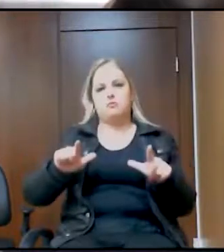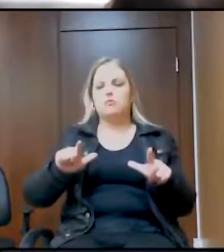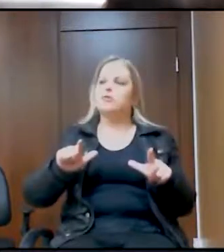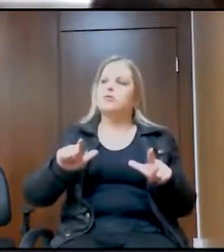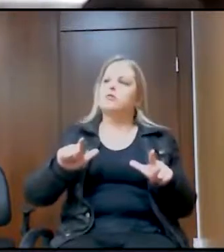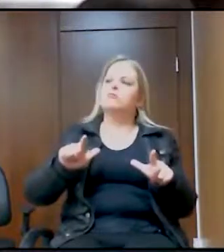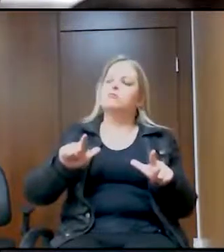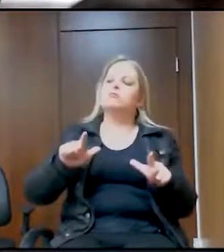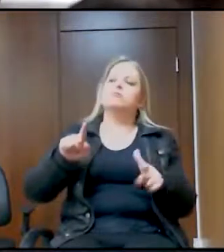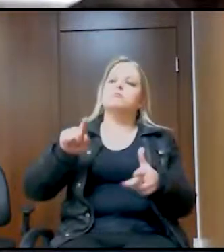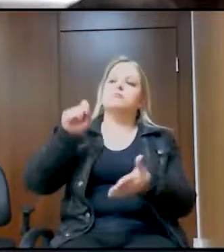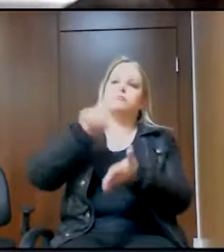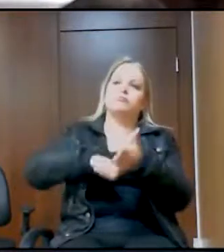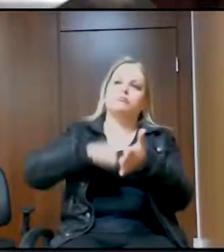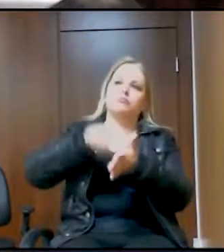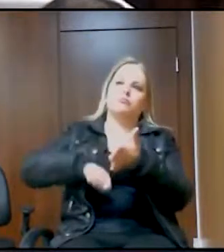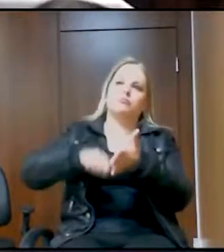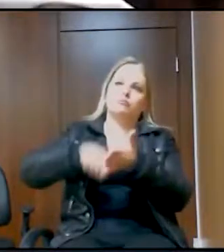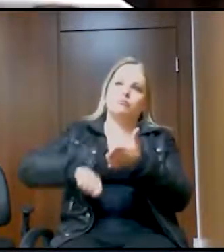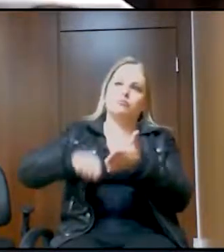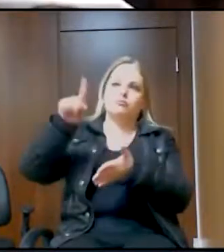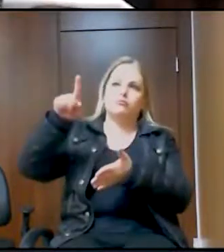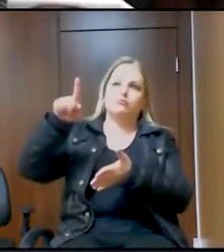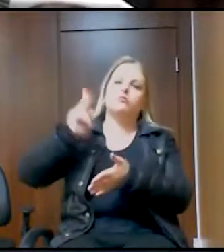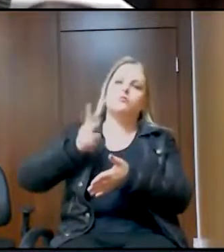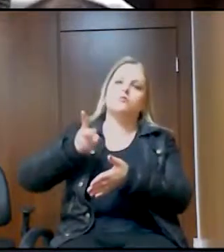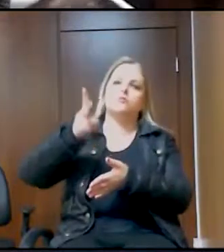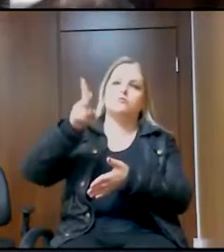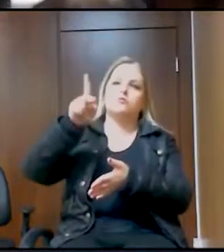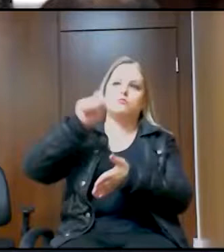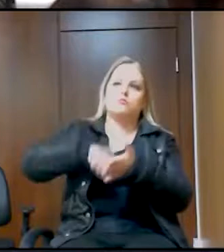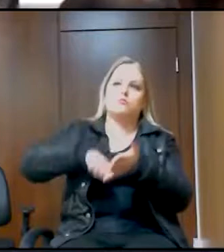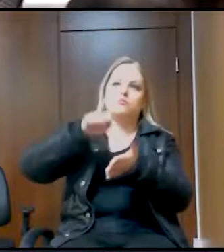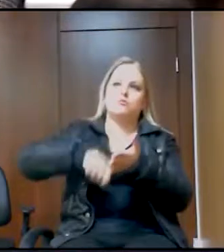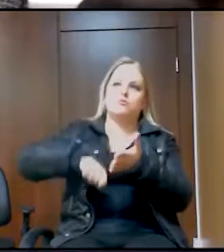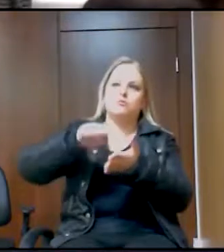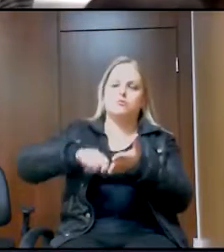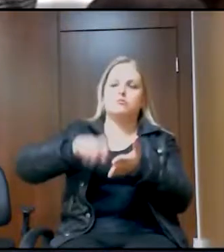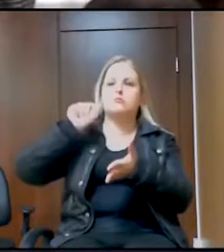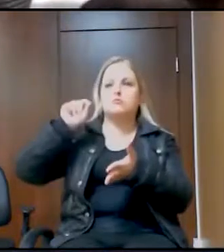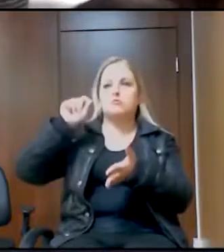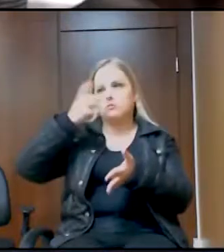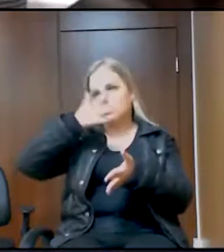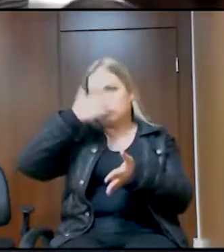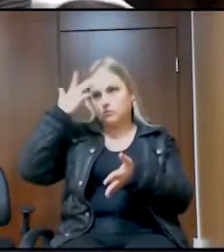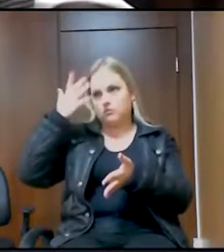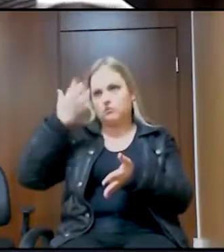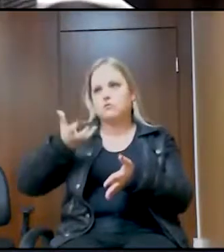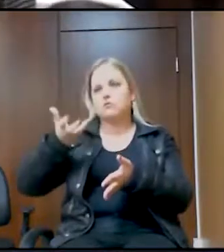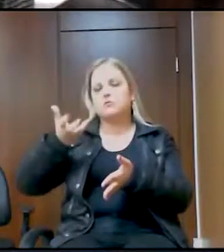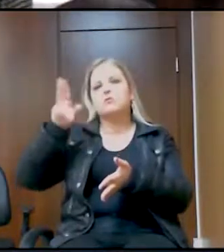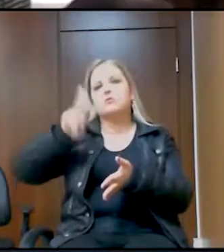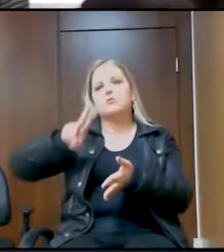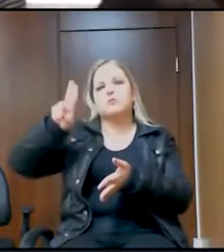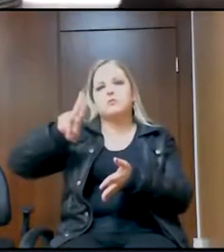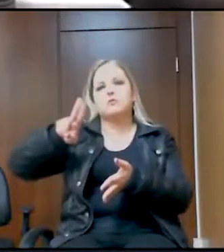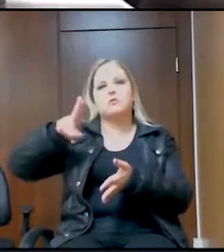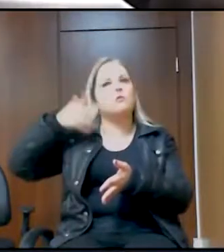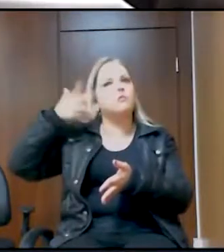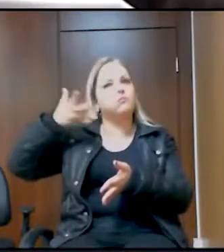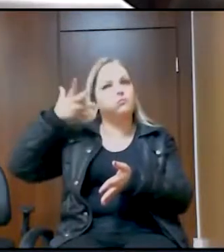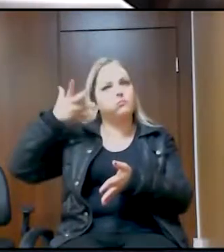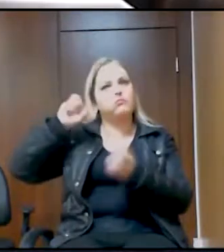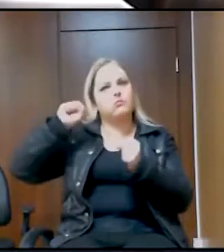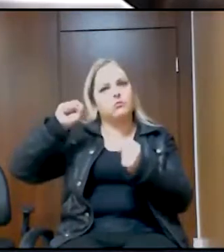as inscrições, o Matias continua fazendo, o Matias está ali atrás, tá? Quem quiser usar a palavra na audiência pública, por favor,